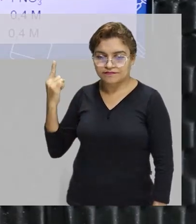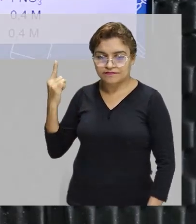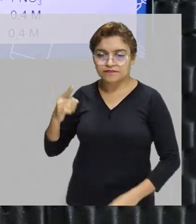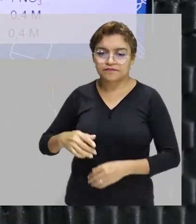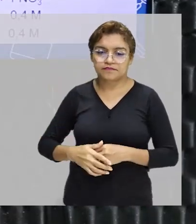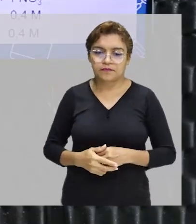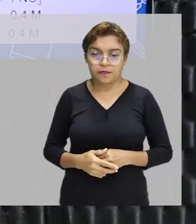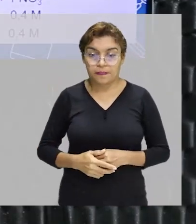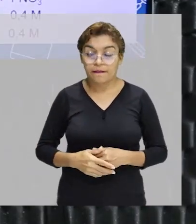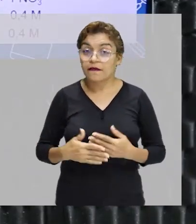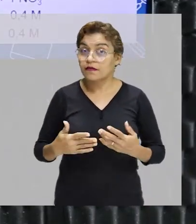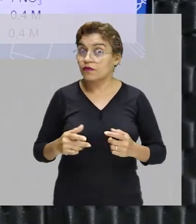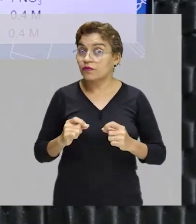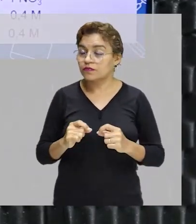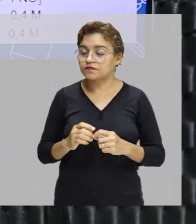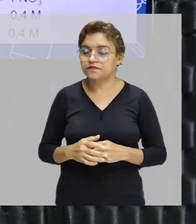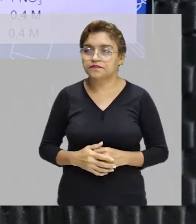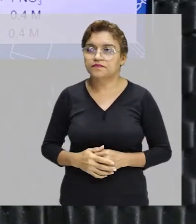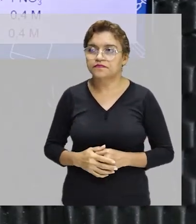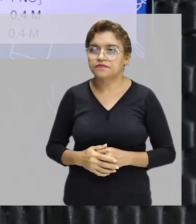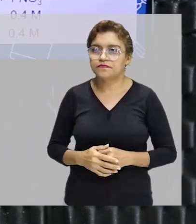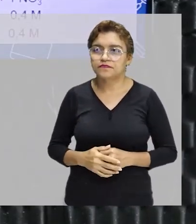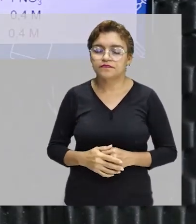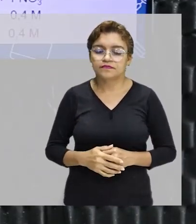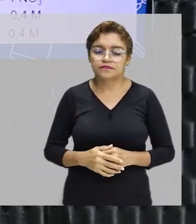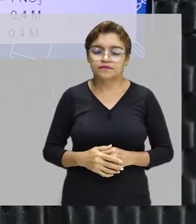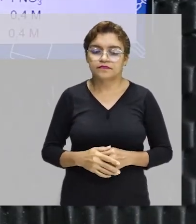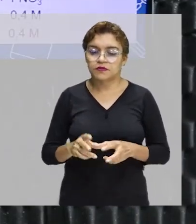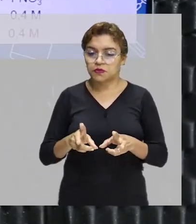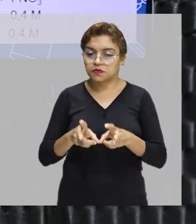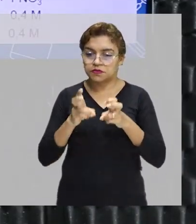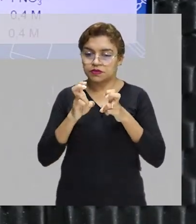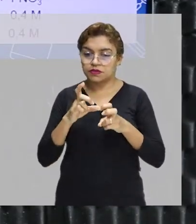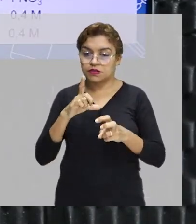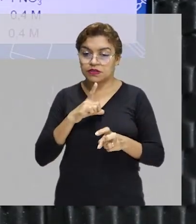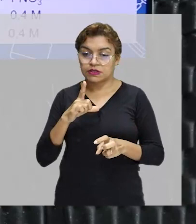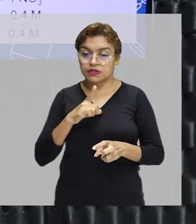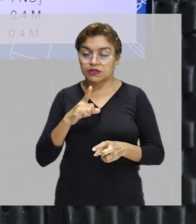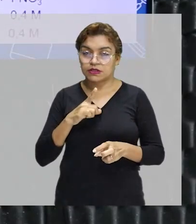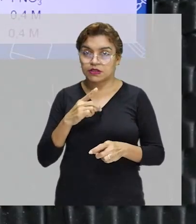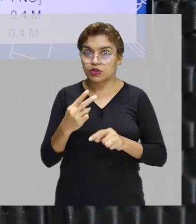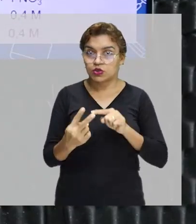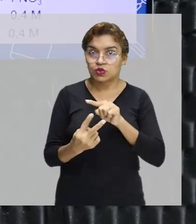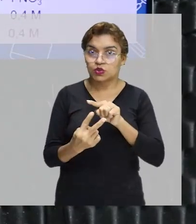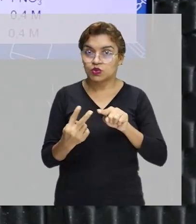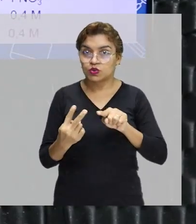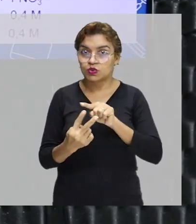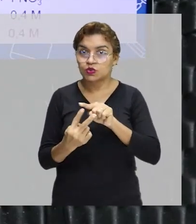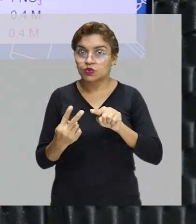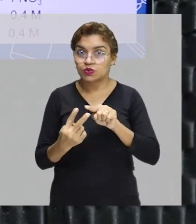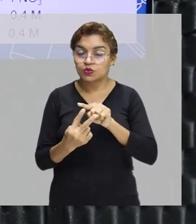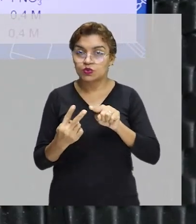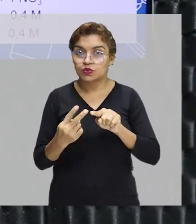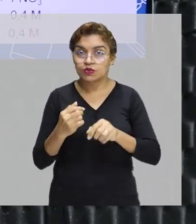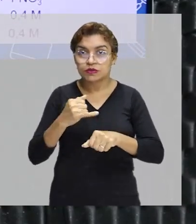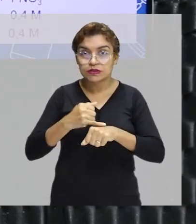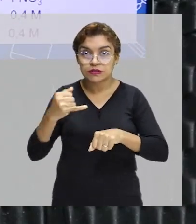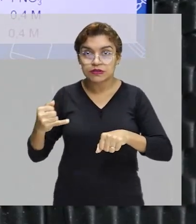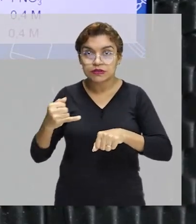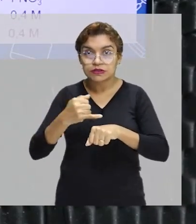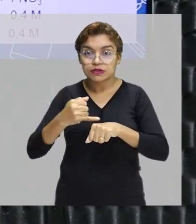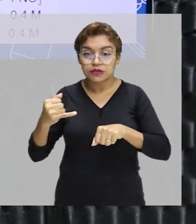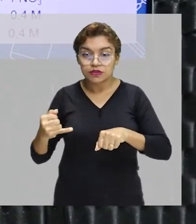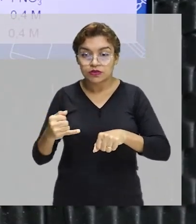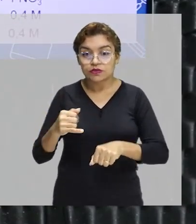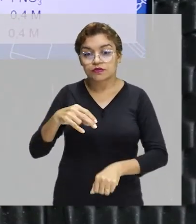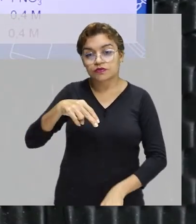BaNO3,2. Aí, turminha, olha só. Você está observando que nós temos dois íons